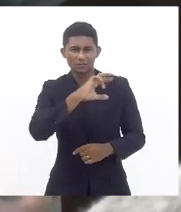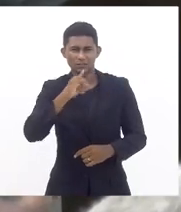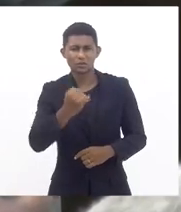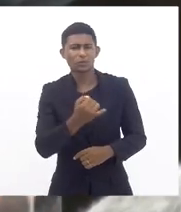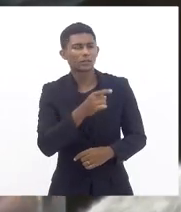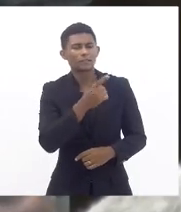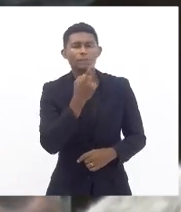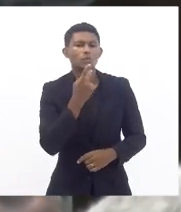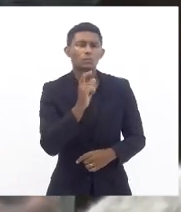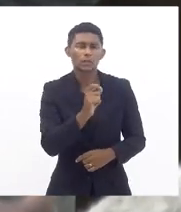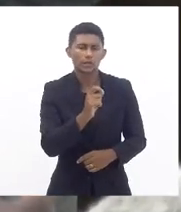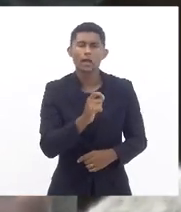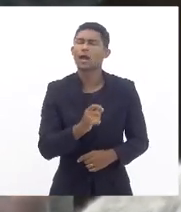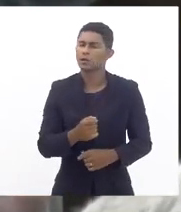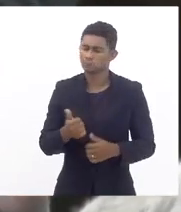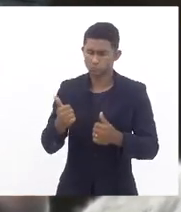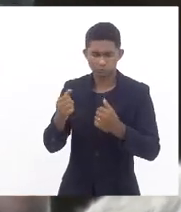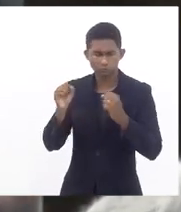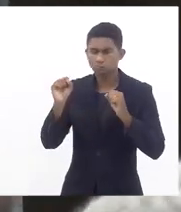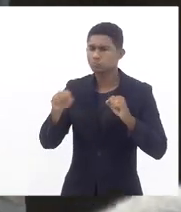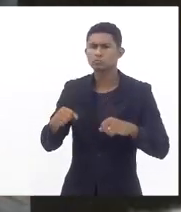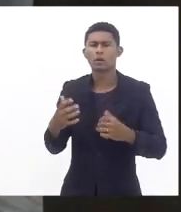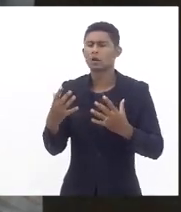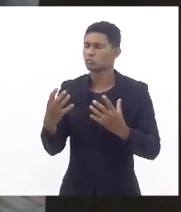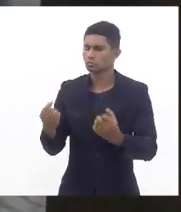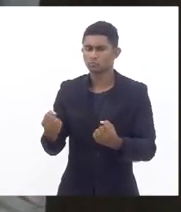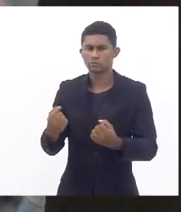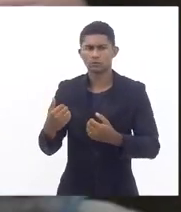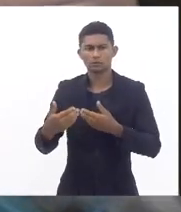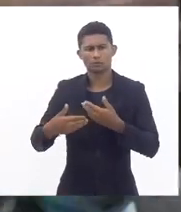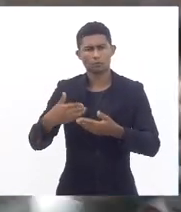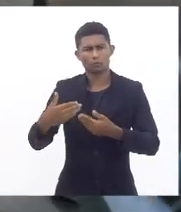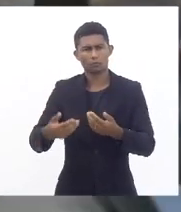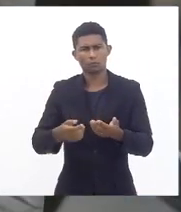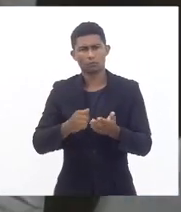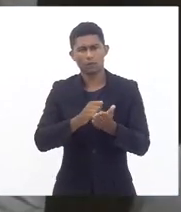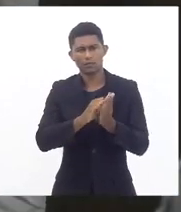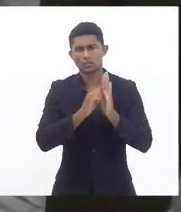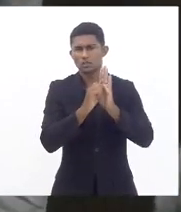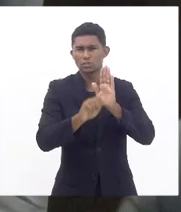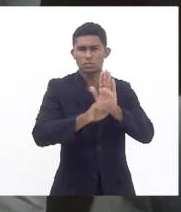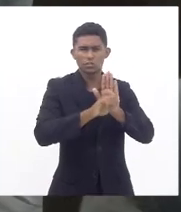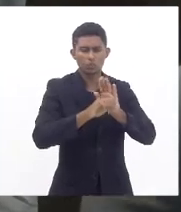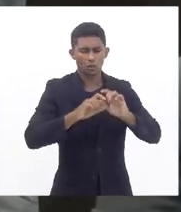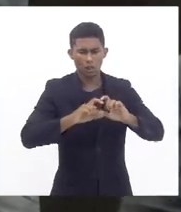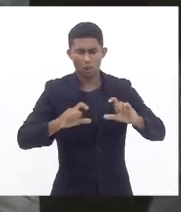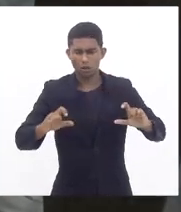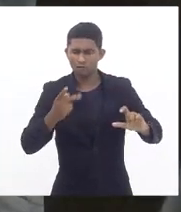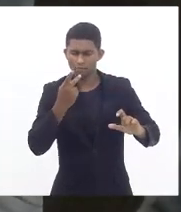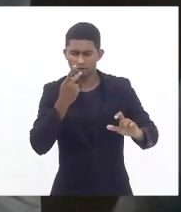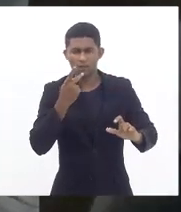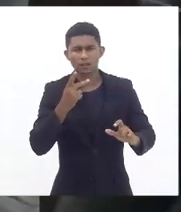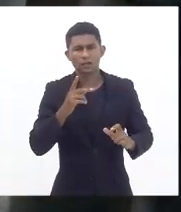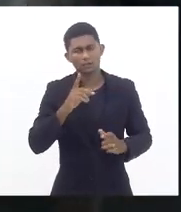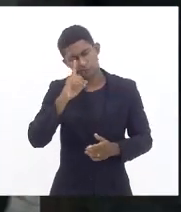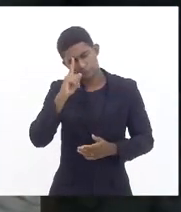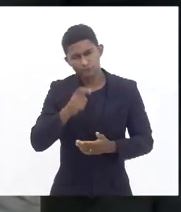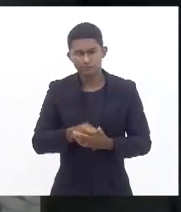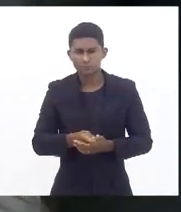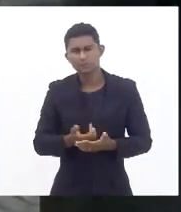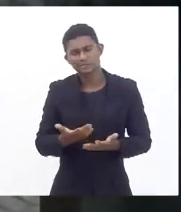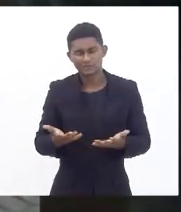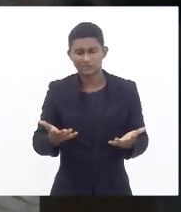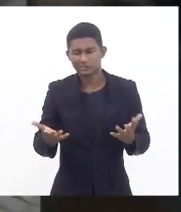autorizativo, e em outro artigo diz que é determinativo. talvez o governador, viu, deputado